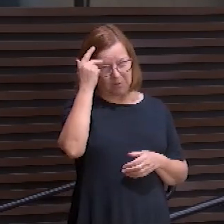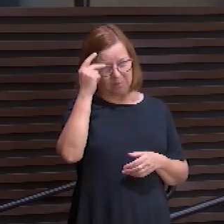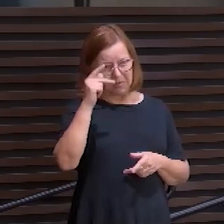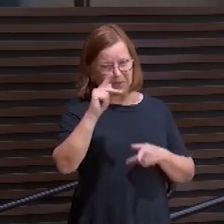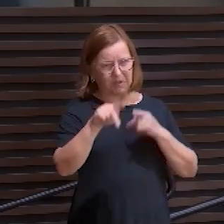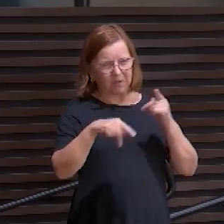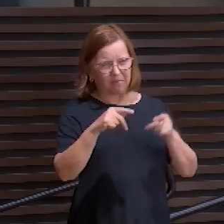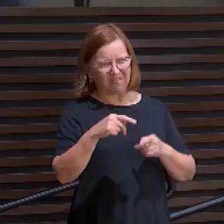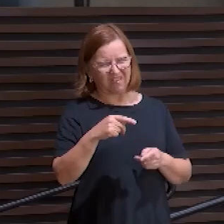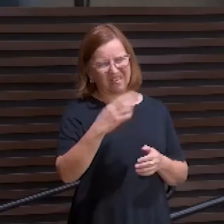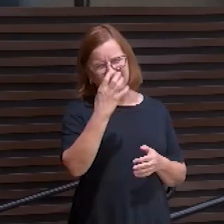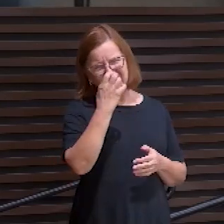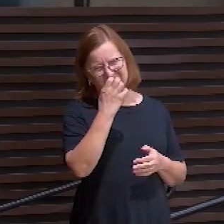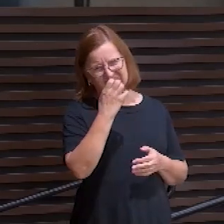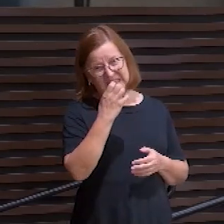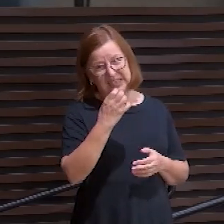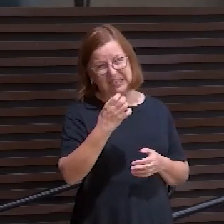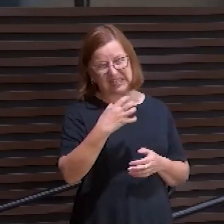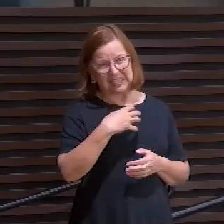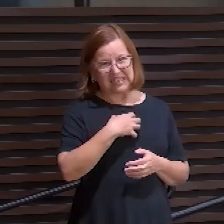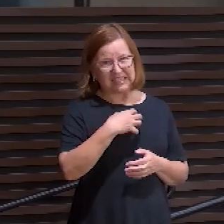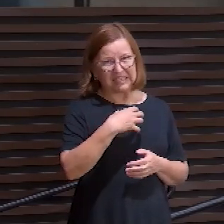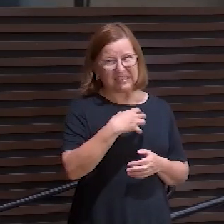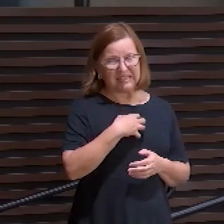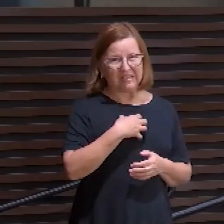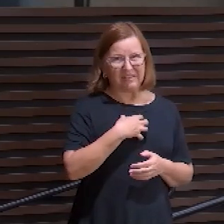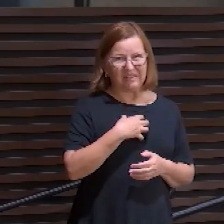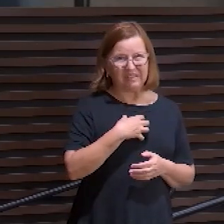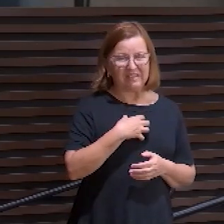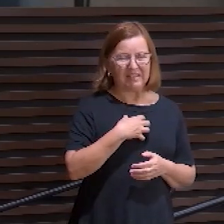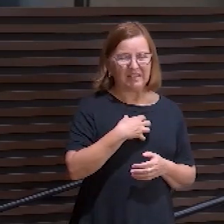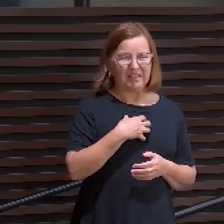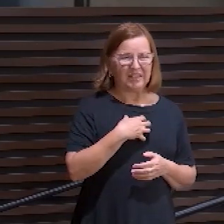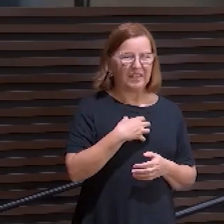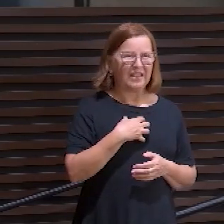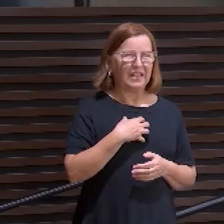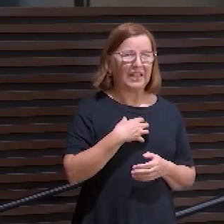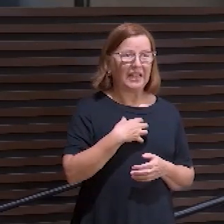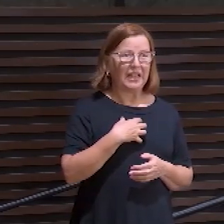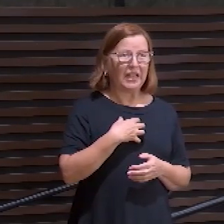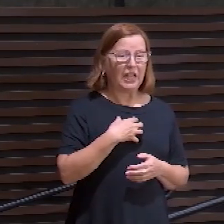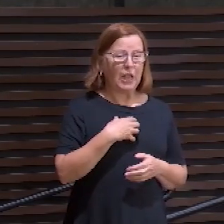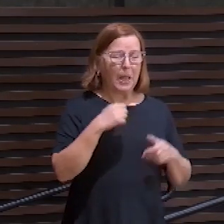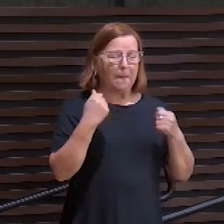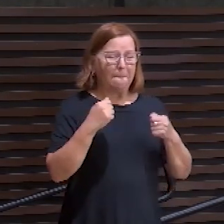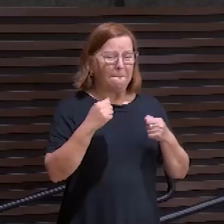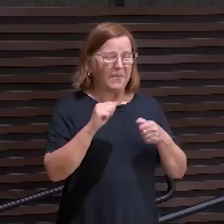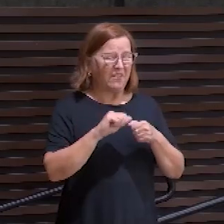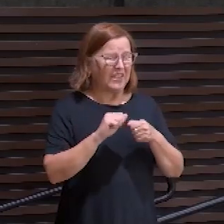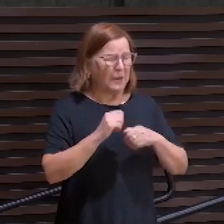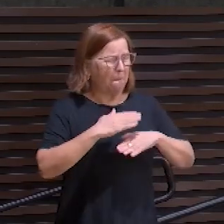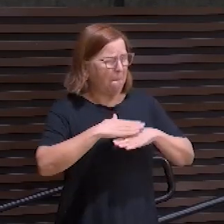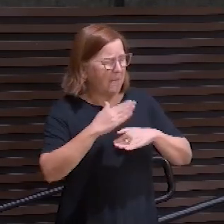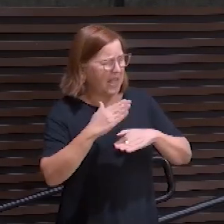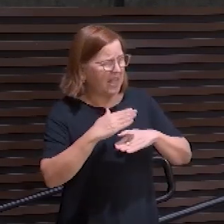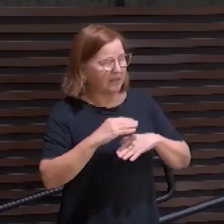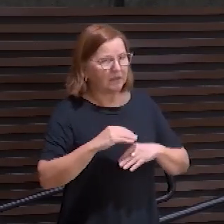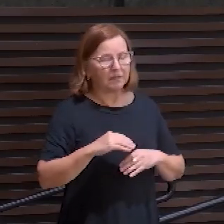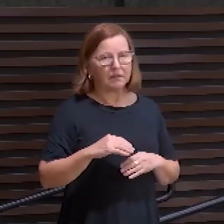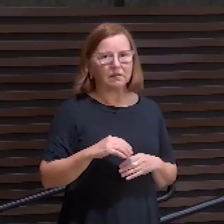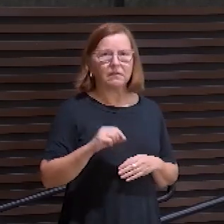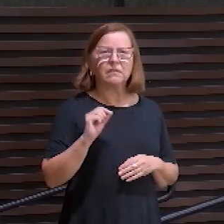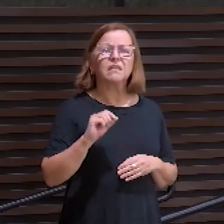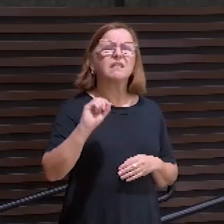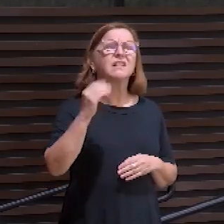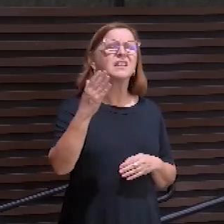humor, com essa sensação de tenho que fazer mais para... O que aconteceu, Caim?